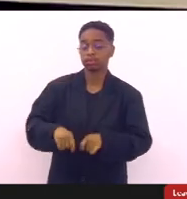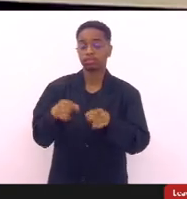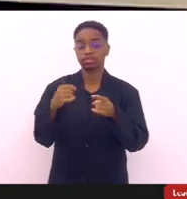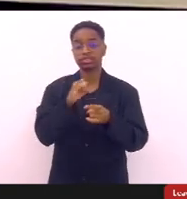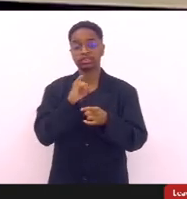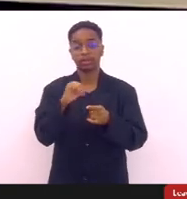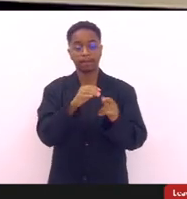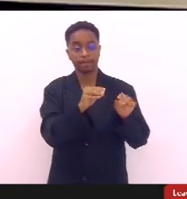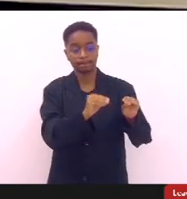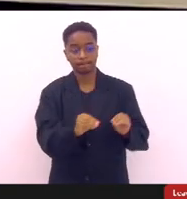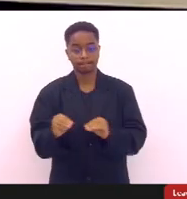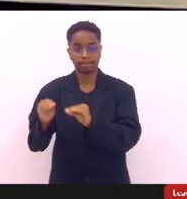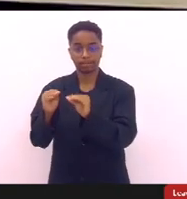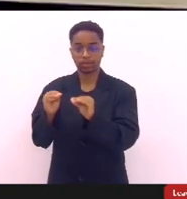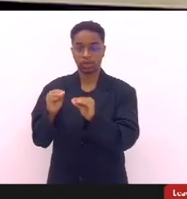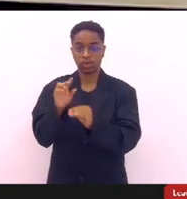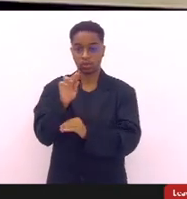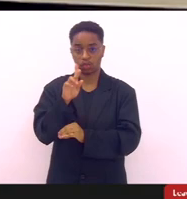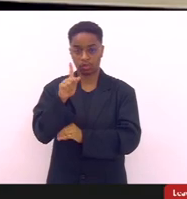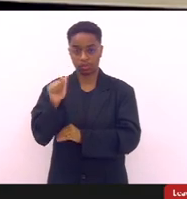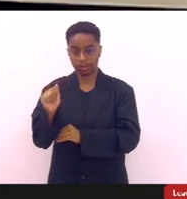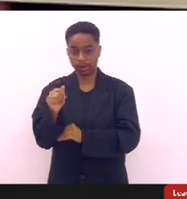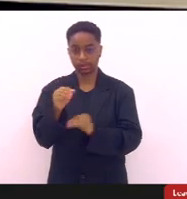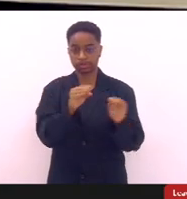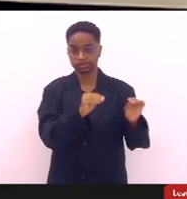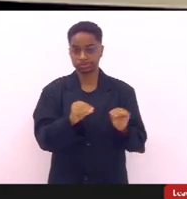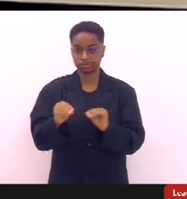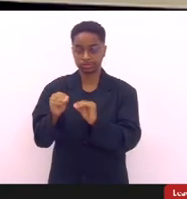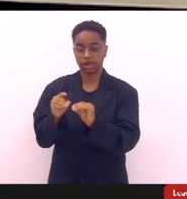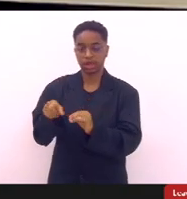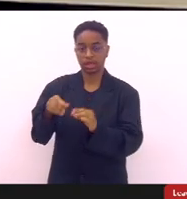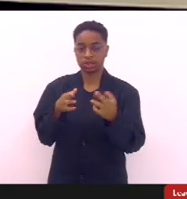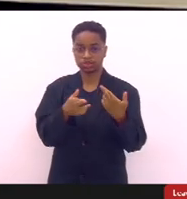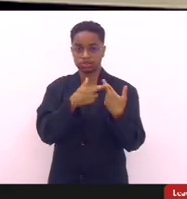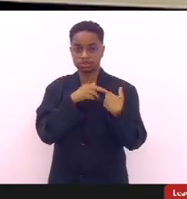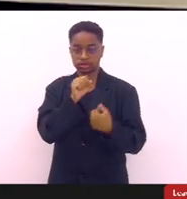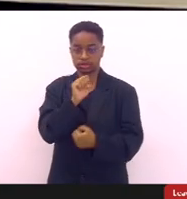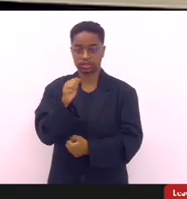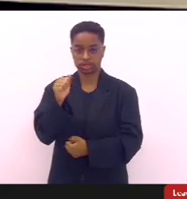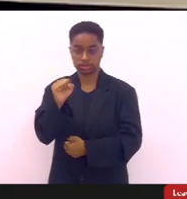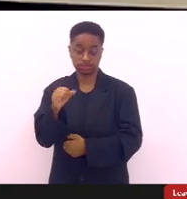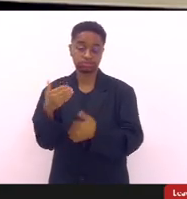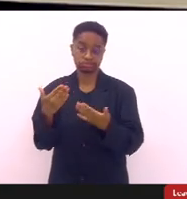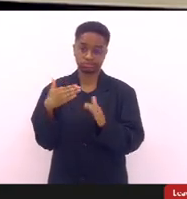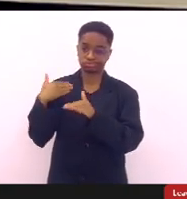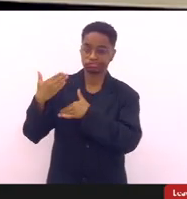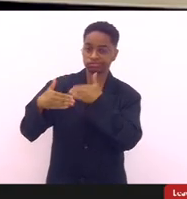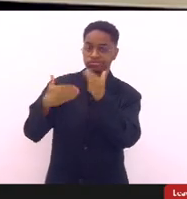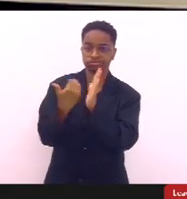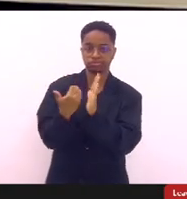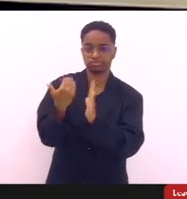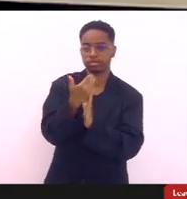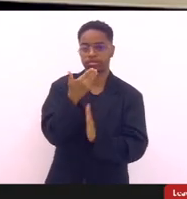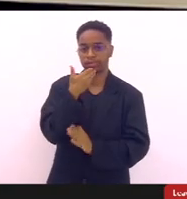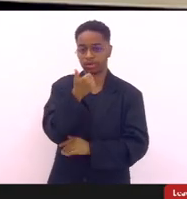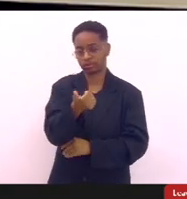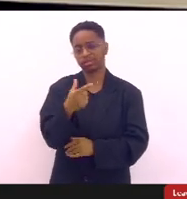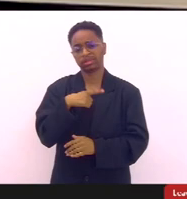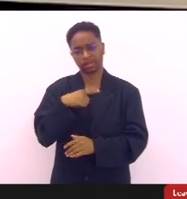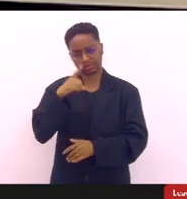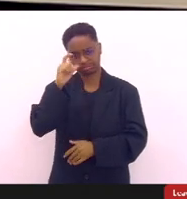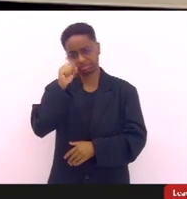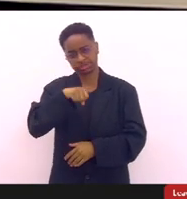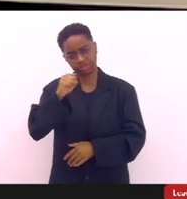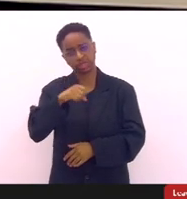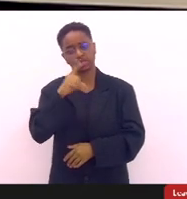SES. O ganho é incomparável em relação a esse equipamento, em que pese todas as dificuldades